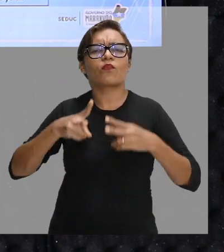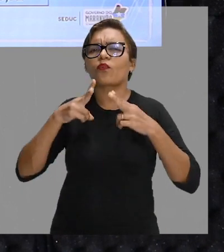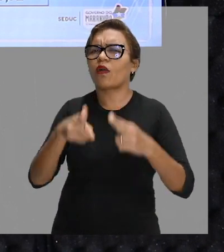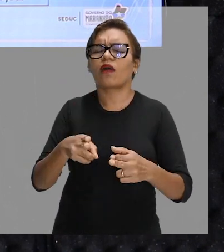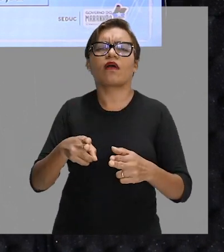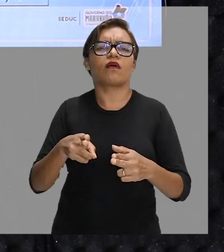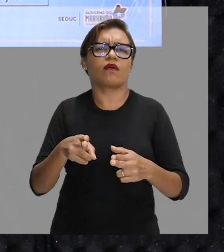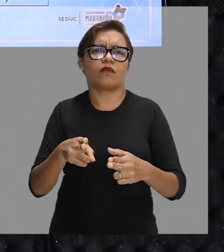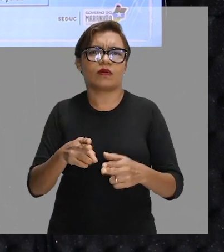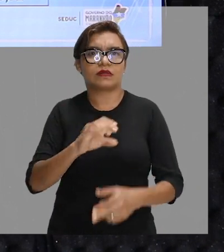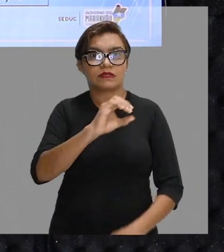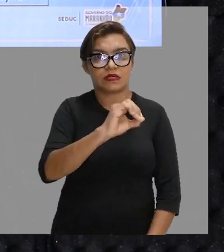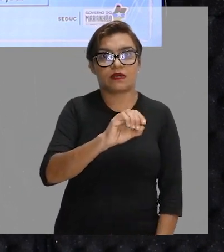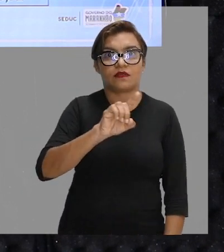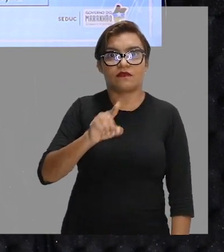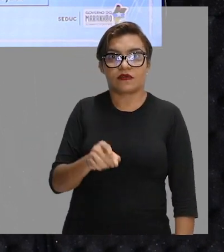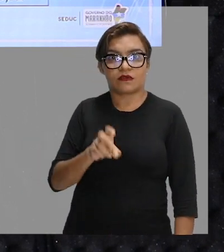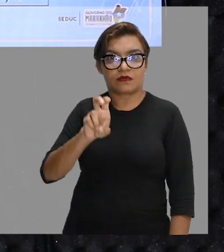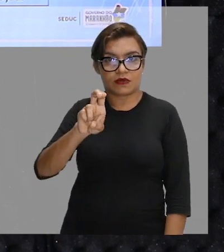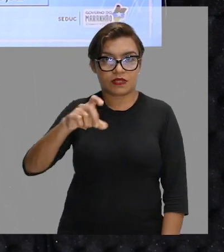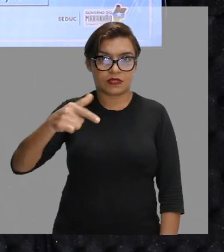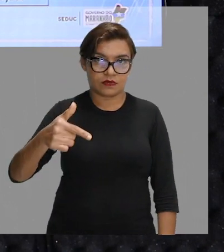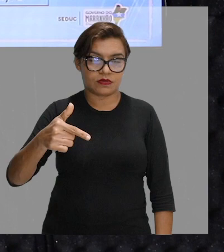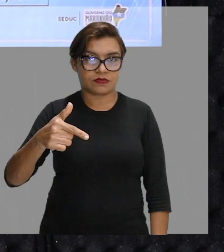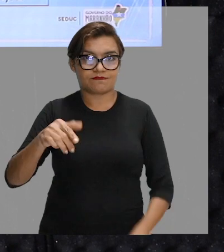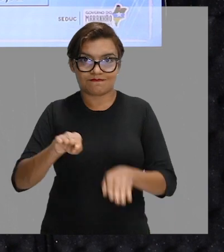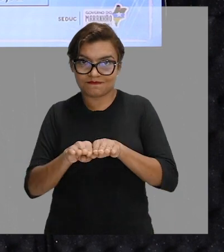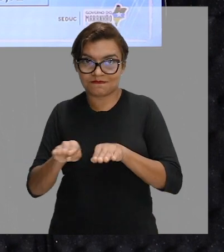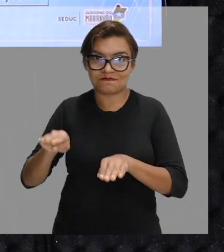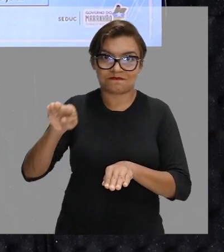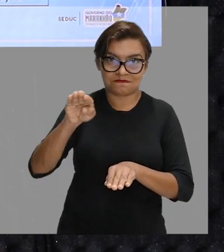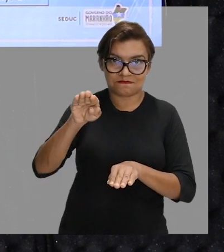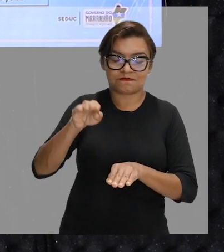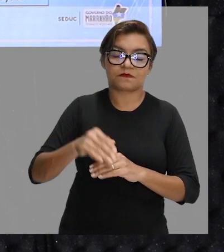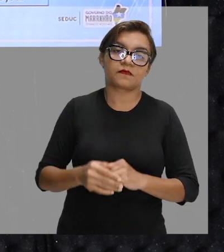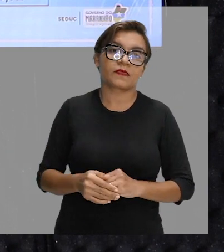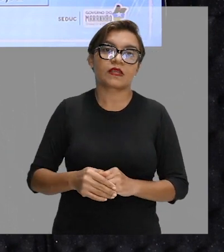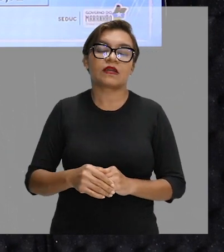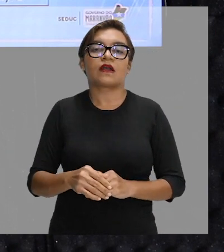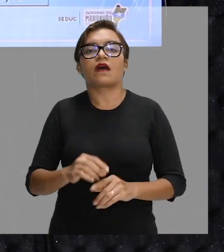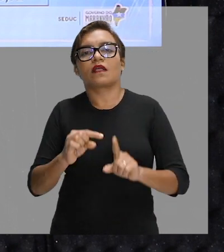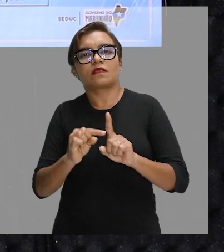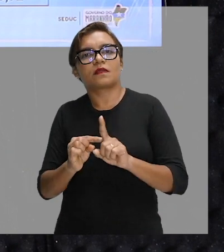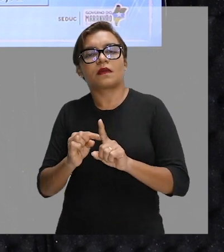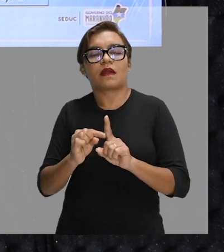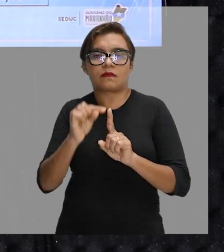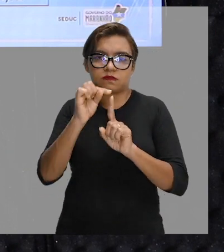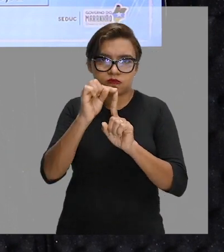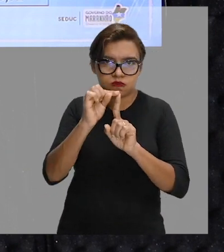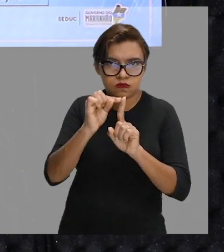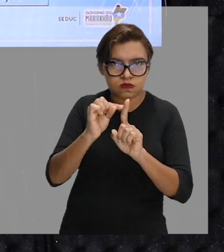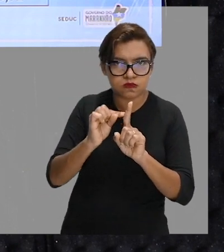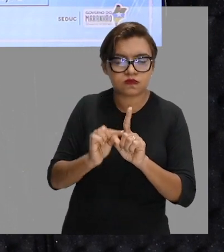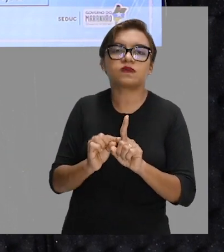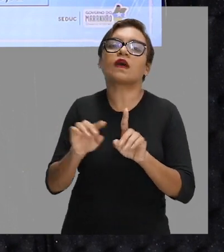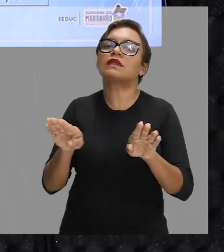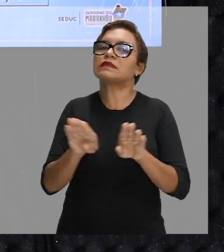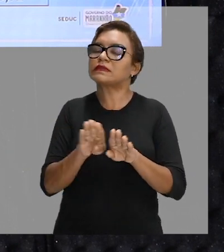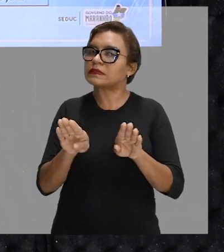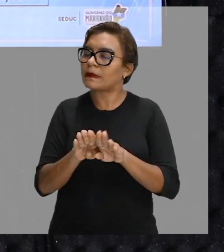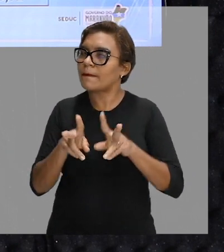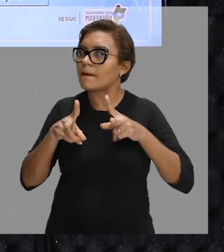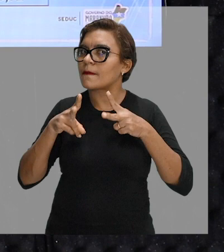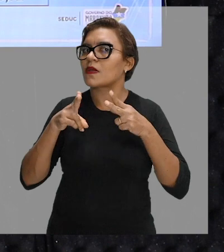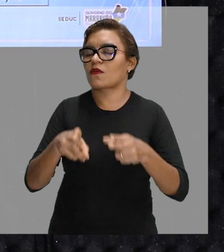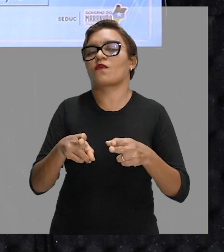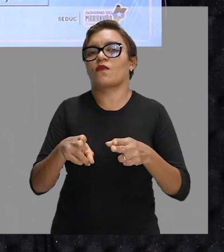efeito, 0,52, que foi a elevação. Para a temperatura de congelamento, também vou ter o mesmo efeito.